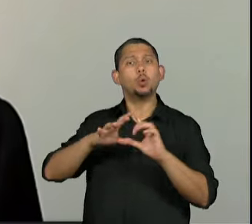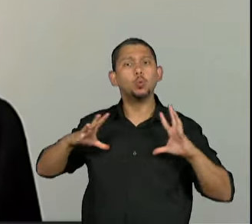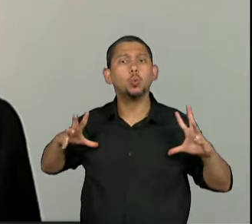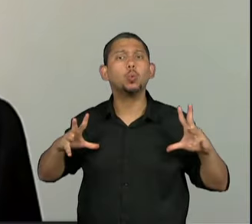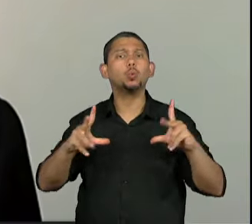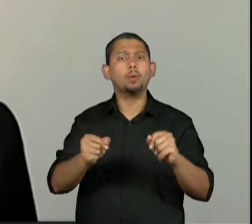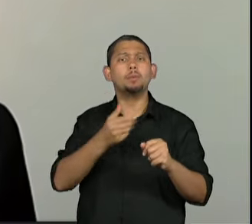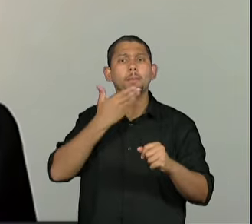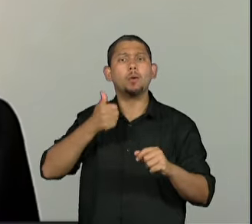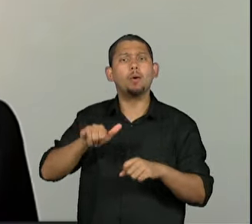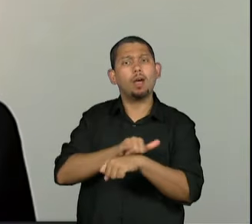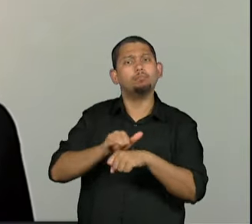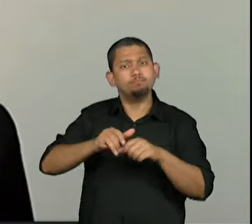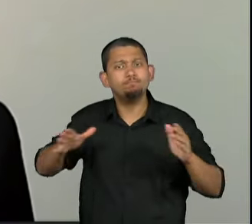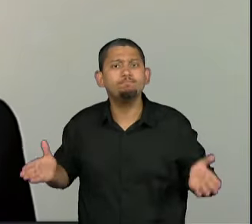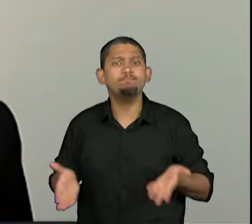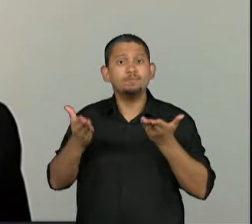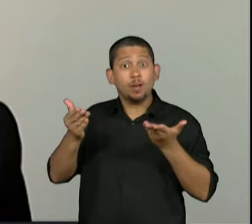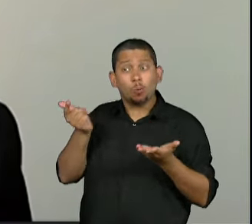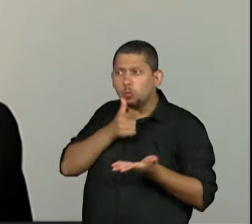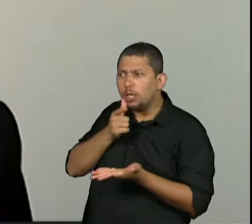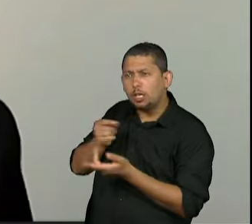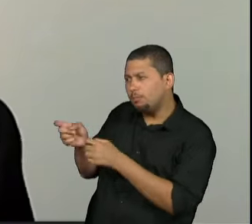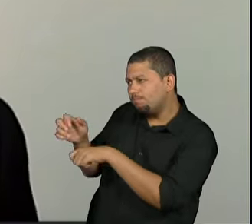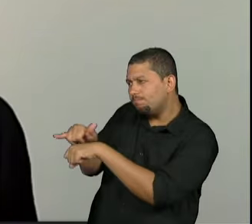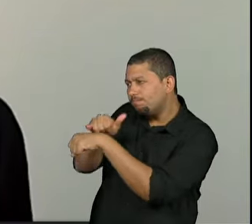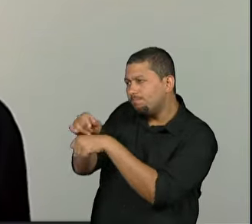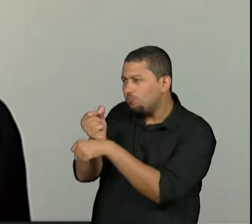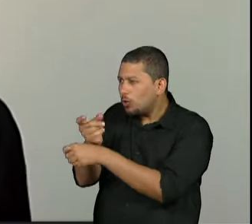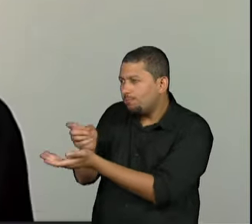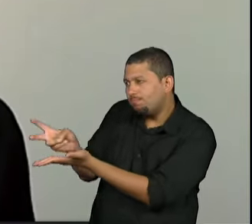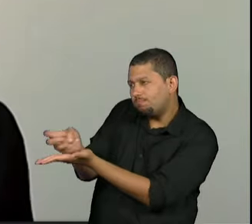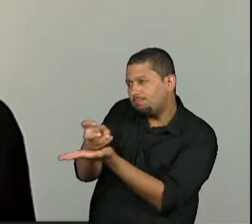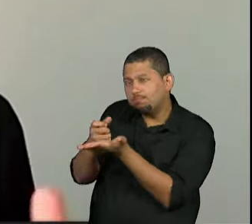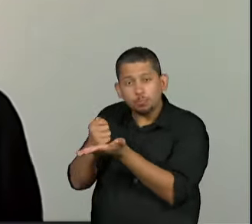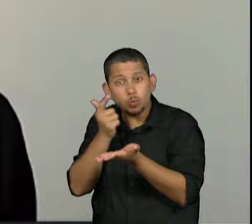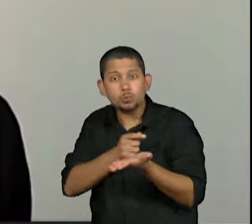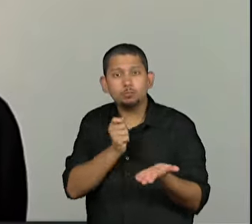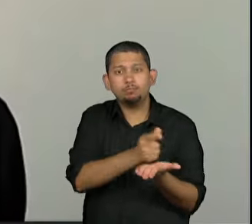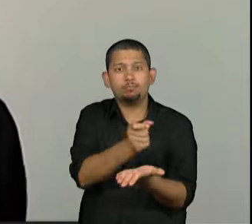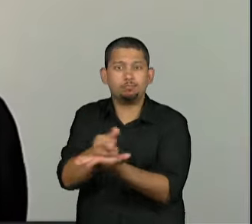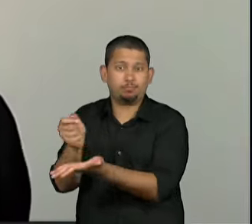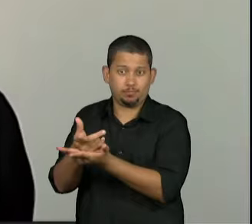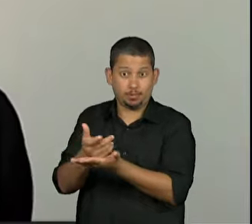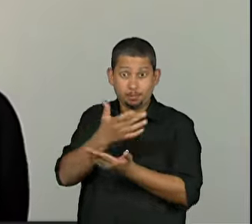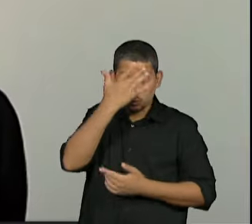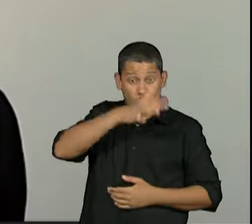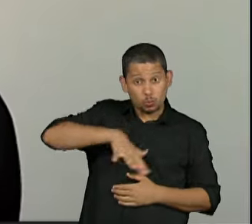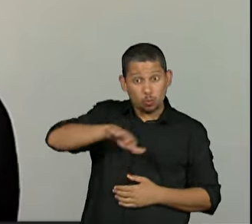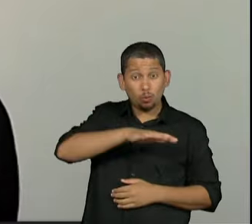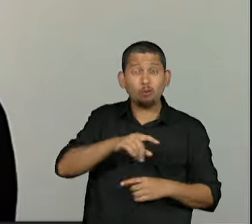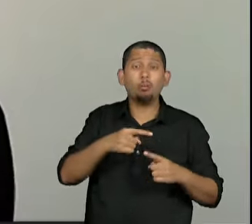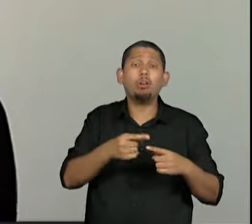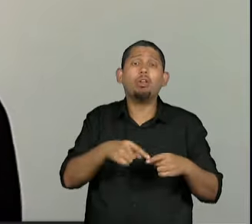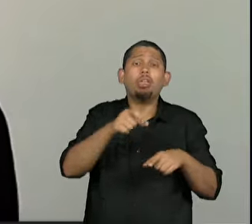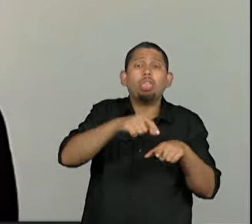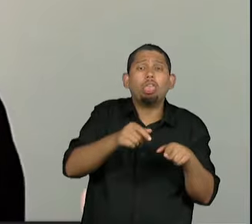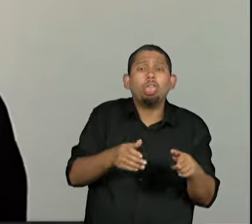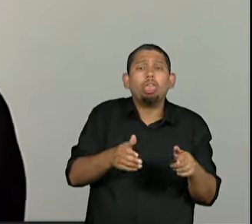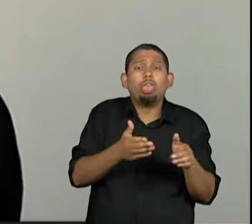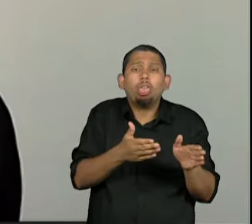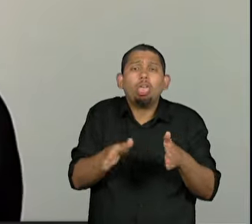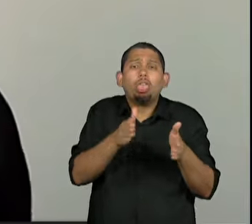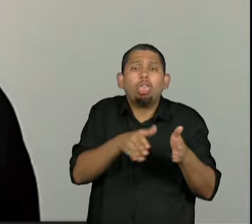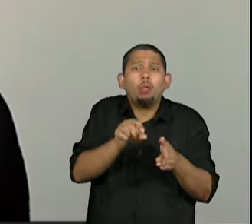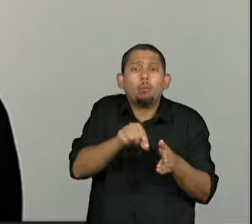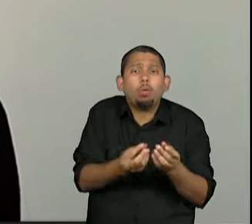recursos também de outras fontes para que a gente promova e que os proprietários rurais, ao invés de terem áreas que estão de baixa produtividade, que são